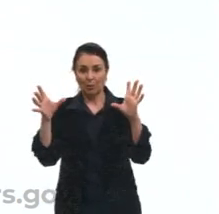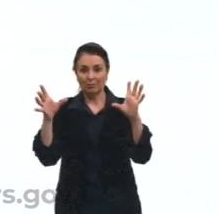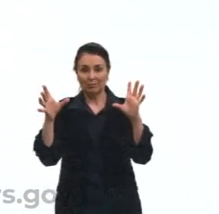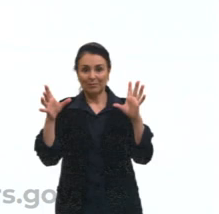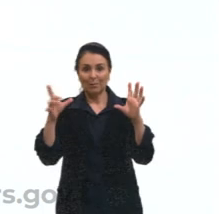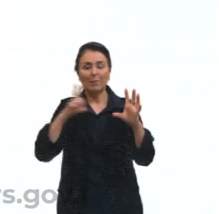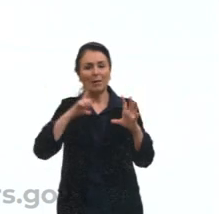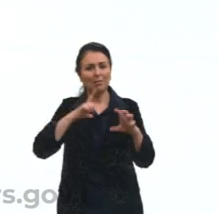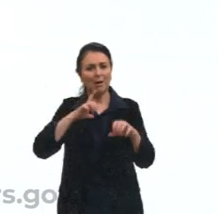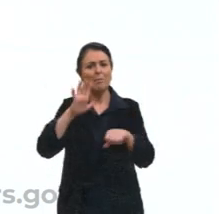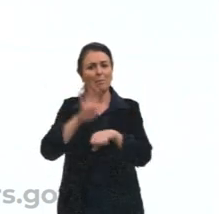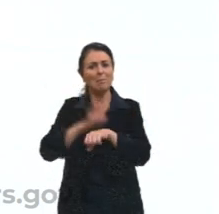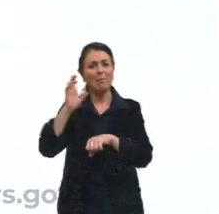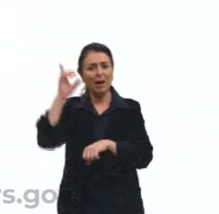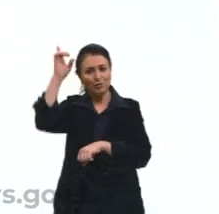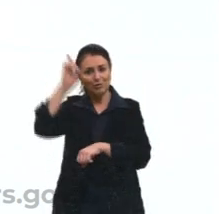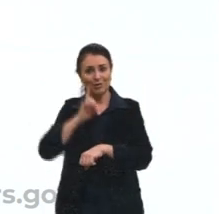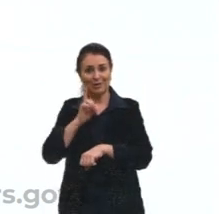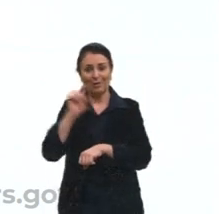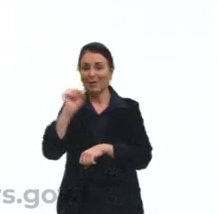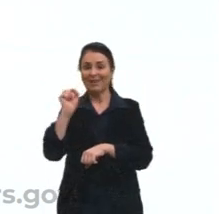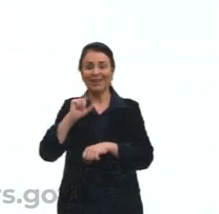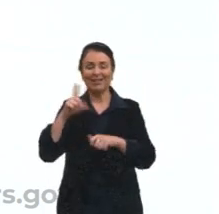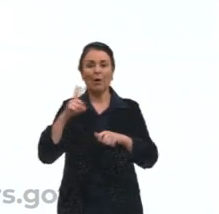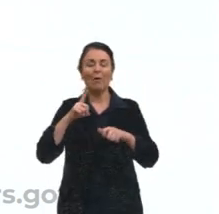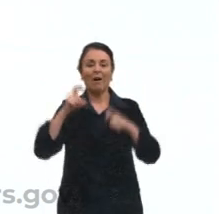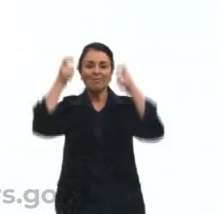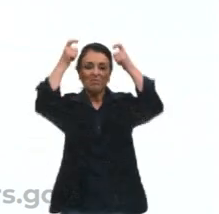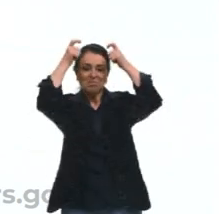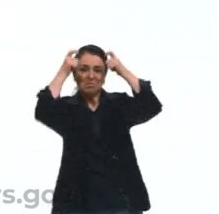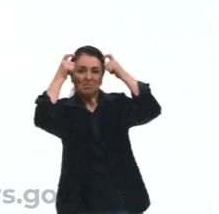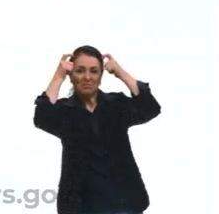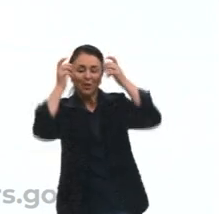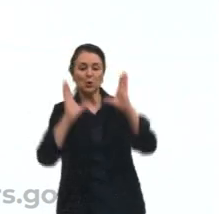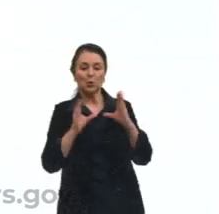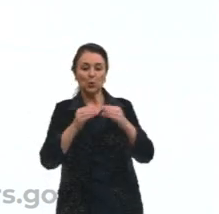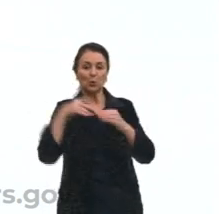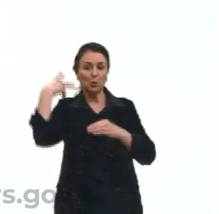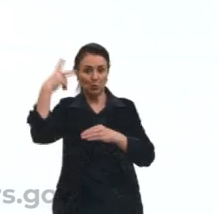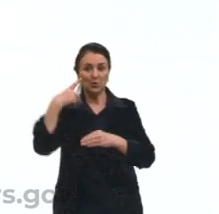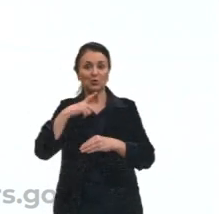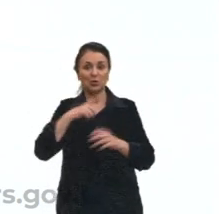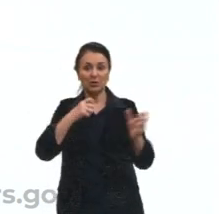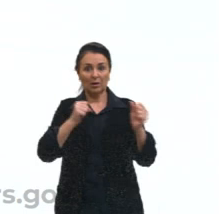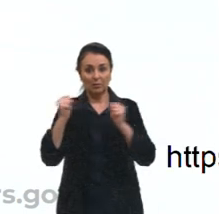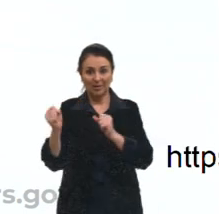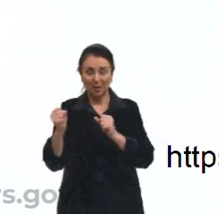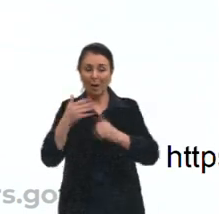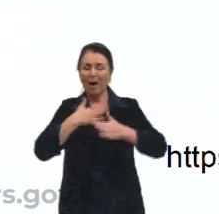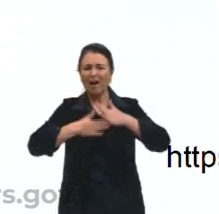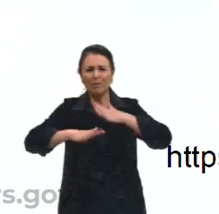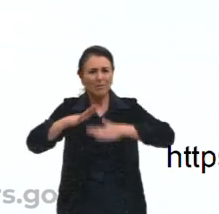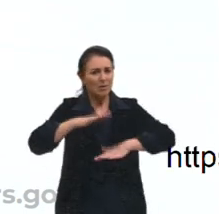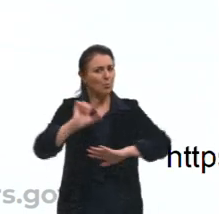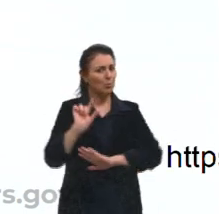direito para quem não era aristocrata e apaziguar um pouco esses conflitos